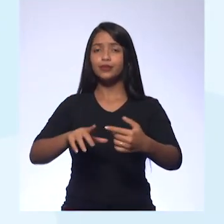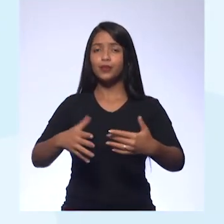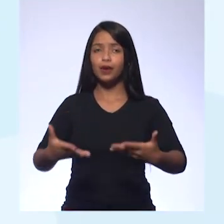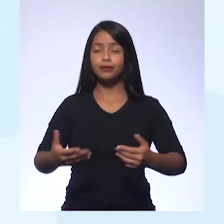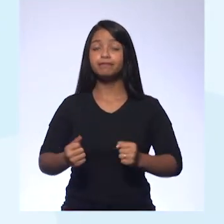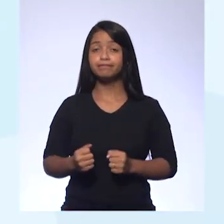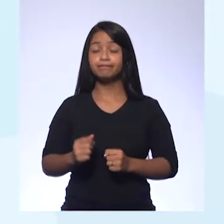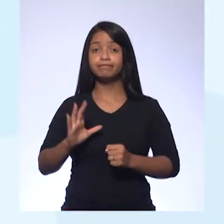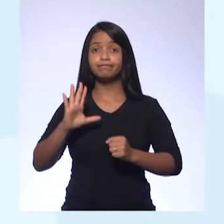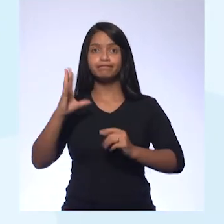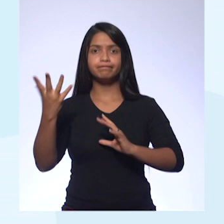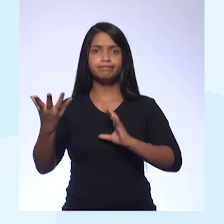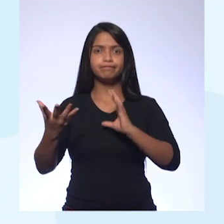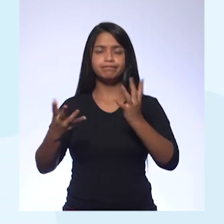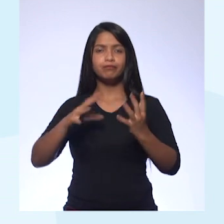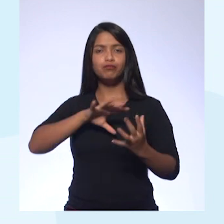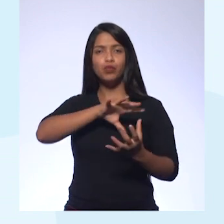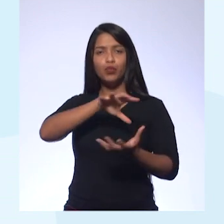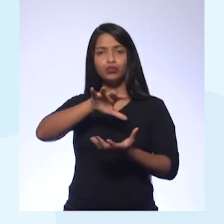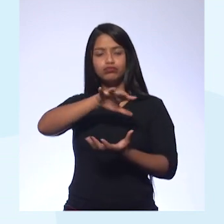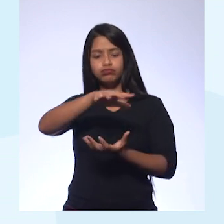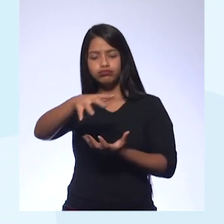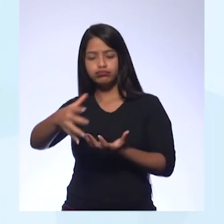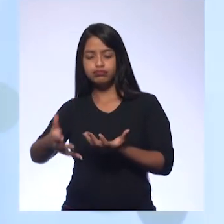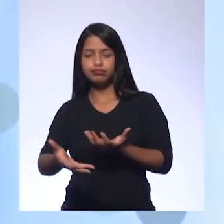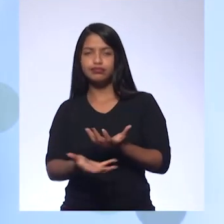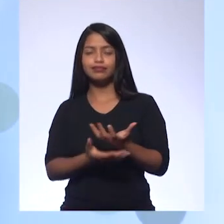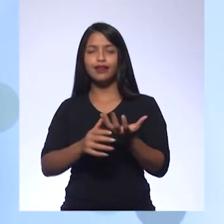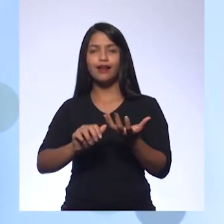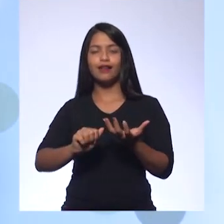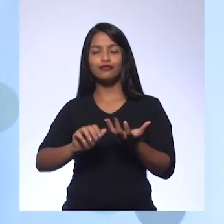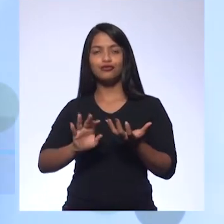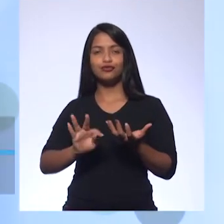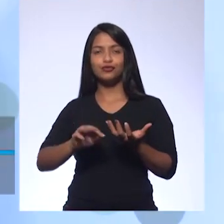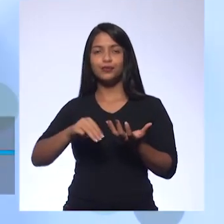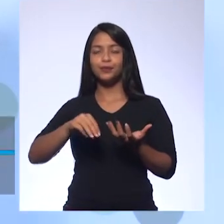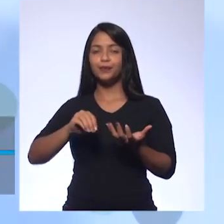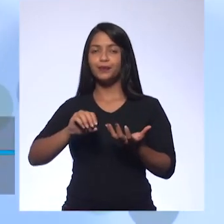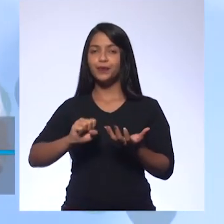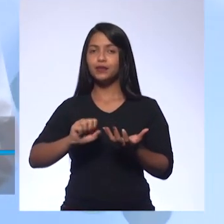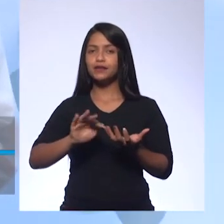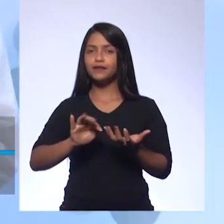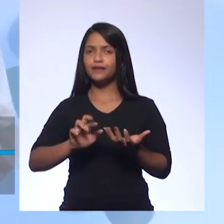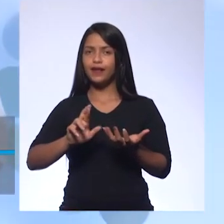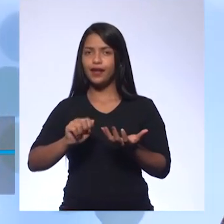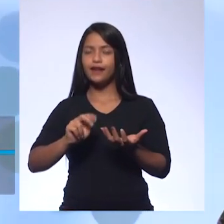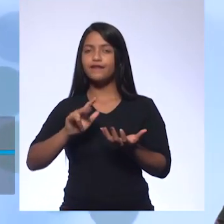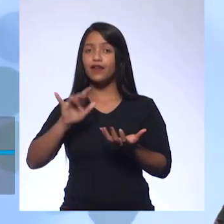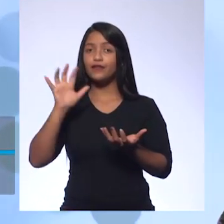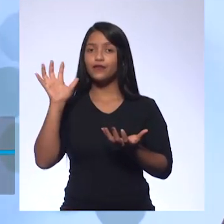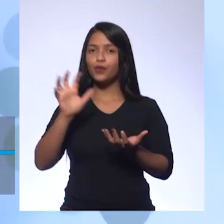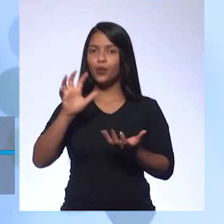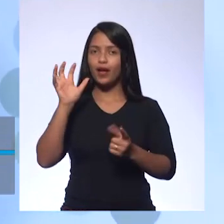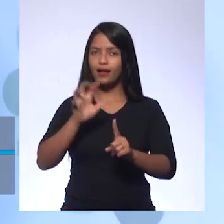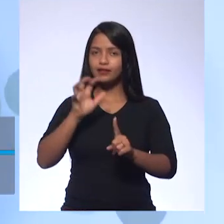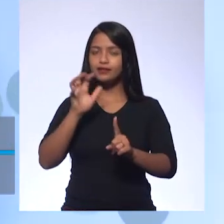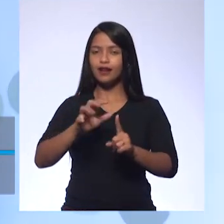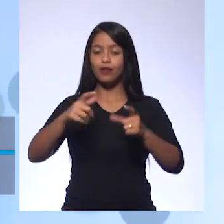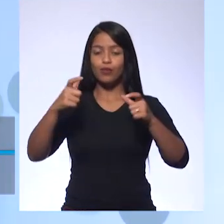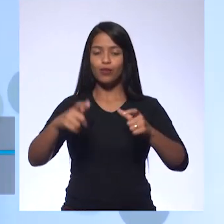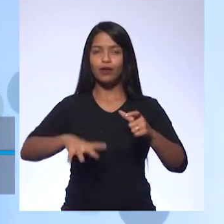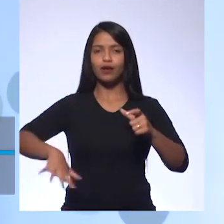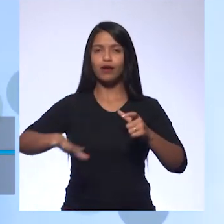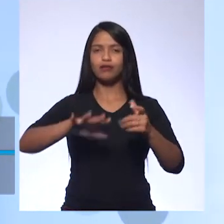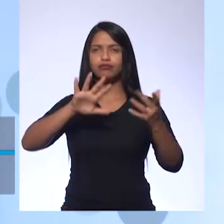que influenciam o clima local. Opa! E aí a gente já começa a nossa conversinha, né? Que